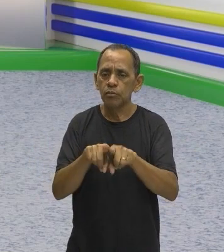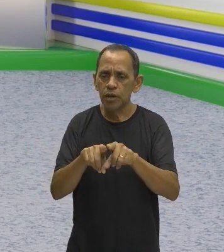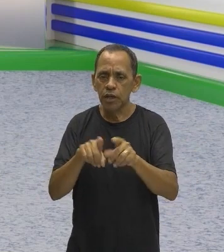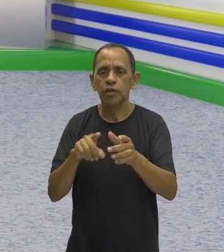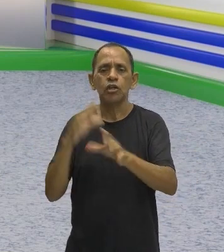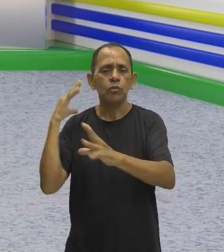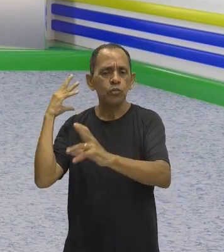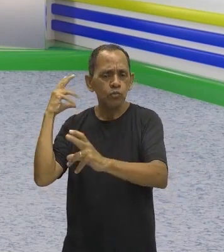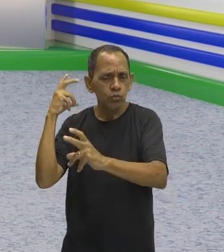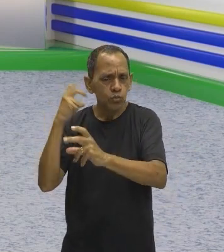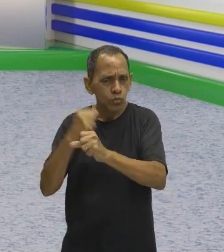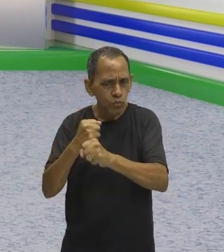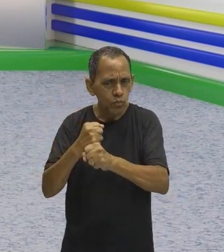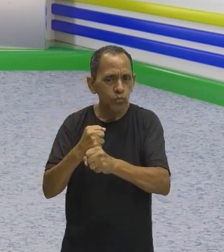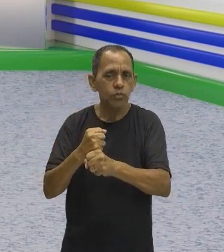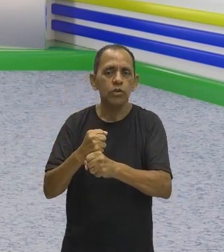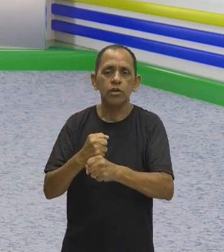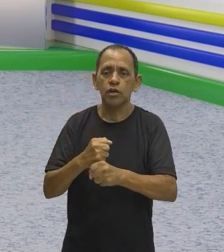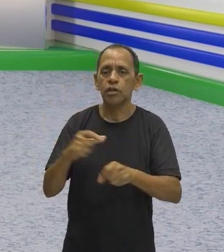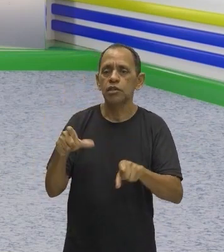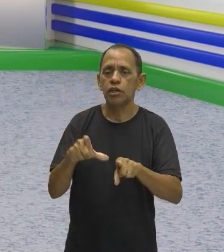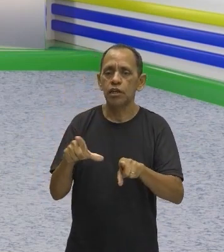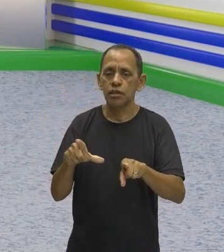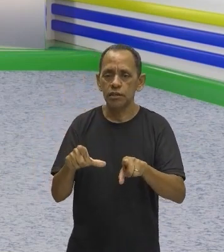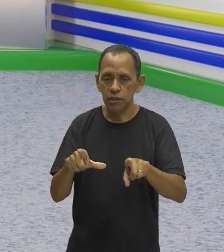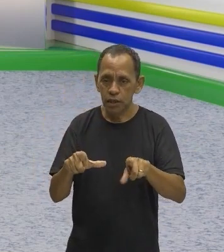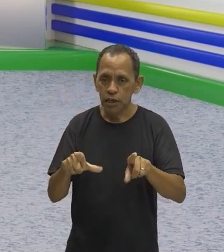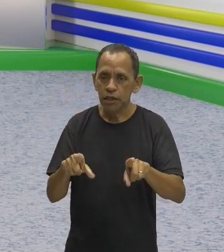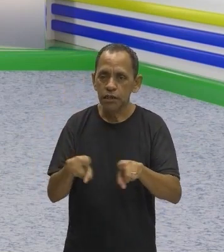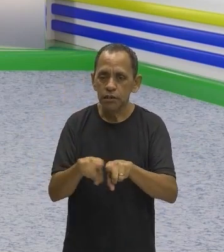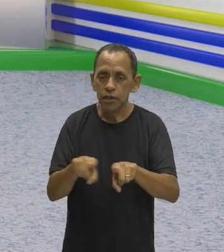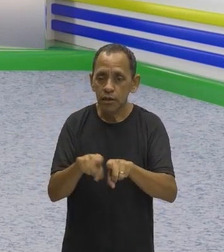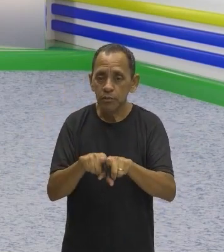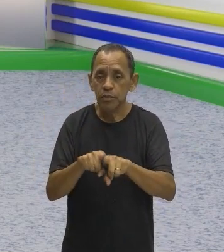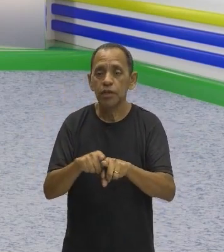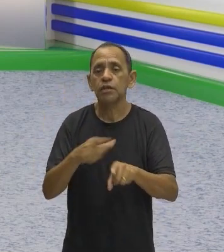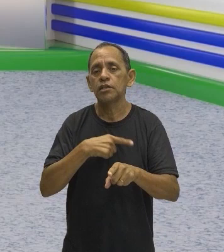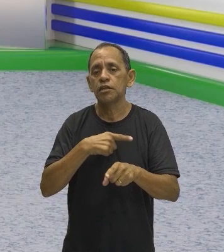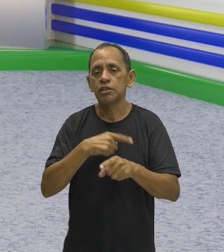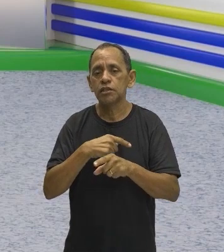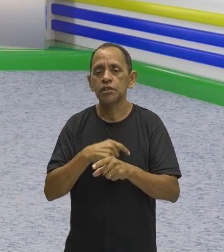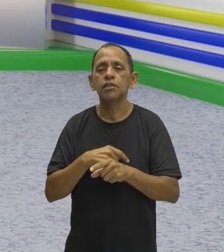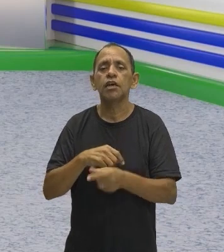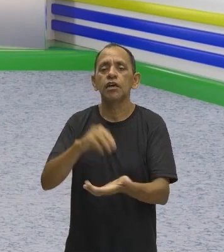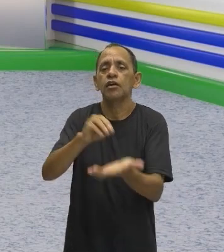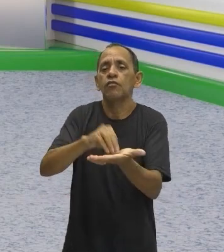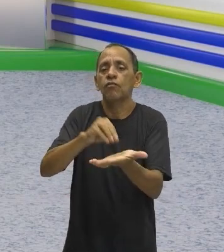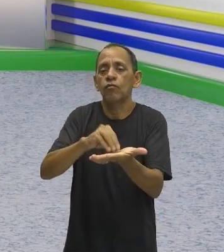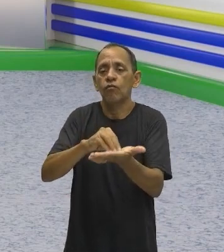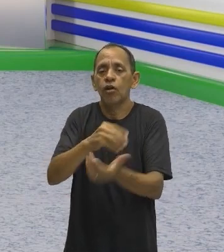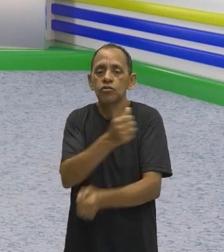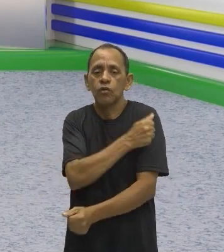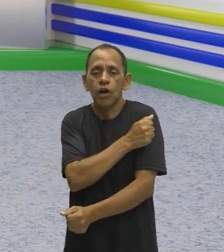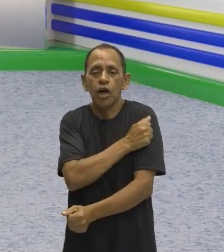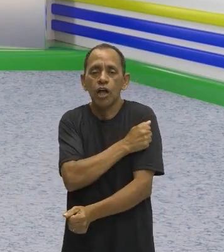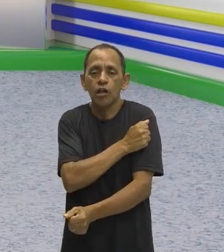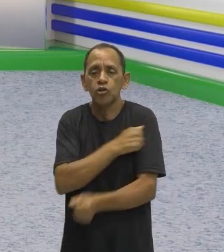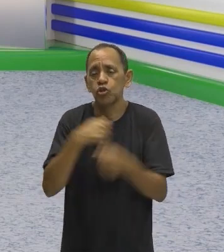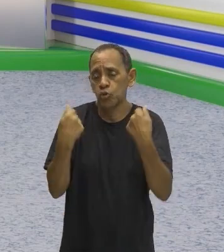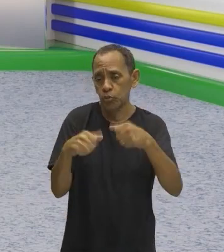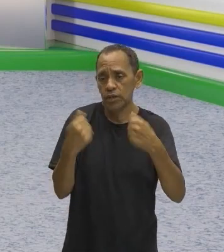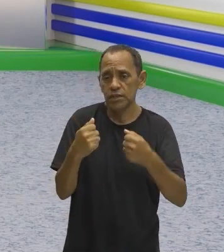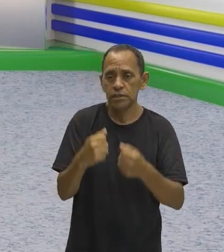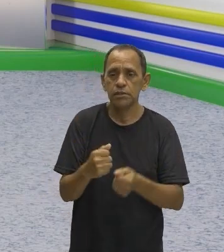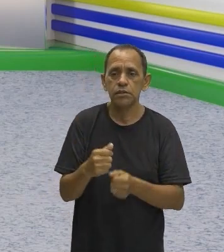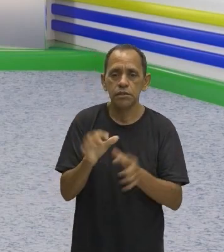assistir, aquele aluno que eventualmente faltou, se perdeu ali no meio do caminho, pode assistir a aula de revisão, necessita assistir a aula de revisão antes de fazer a avaliação, né?